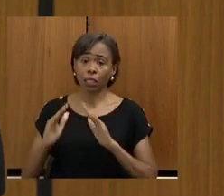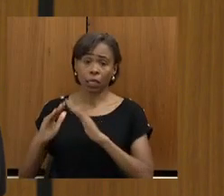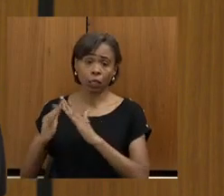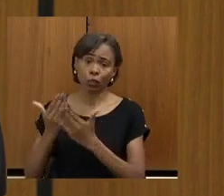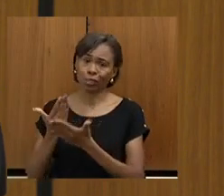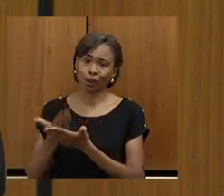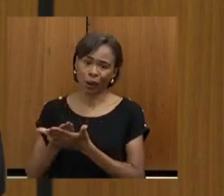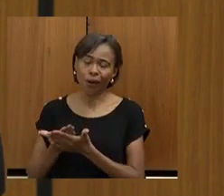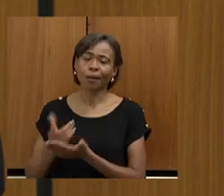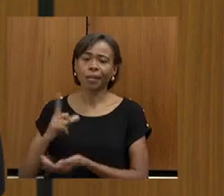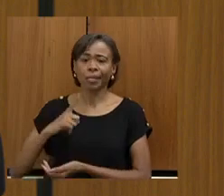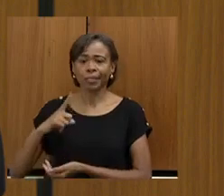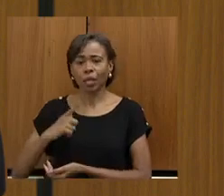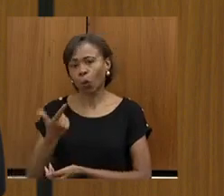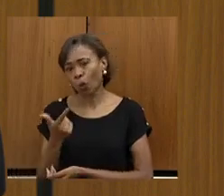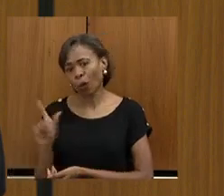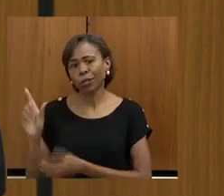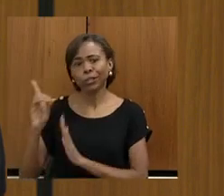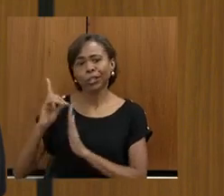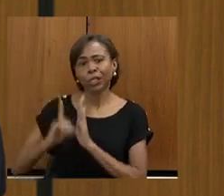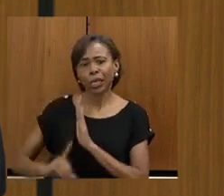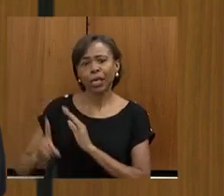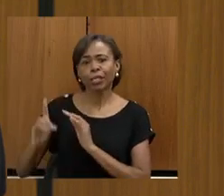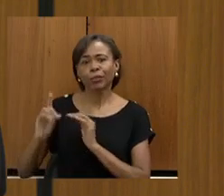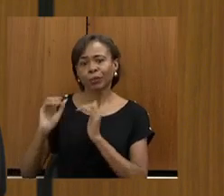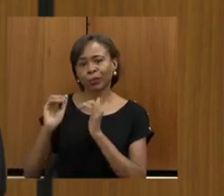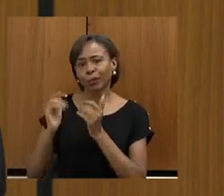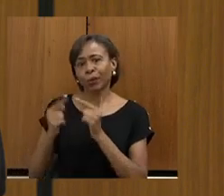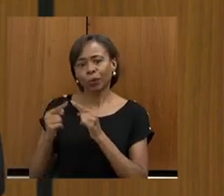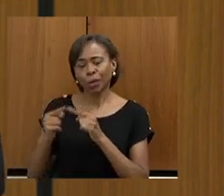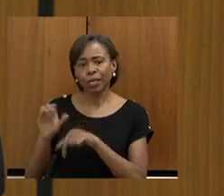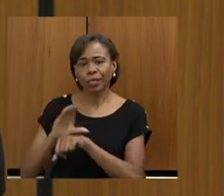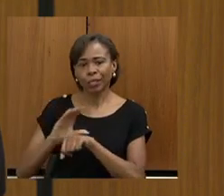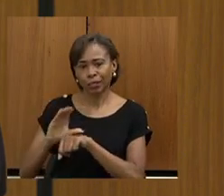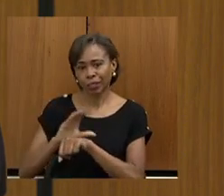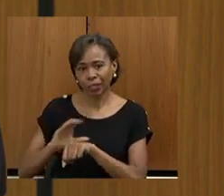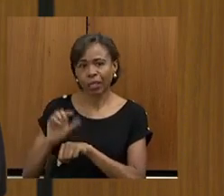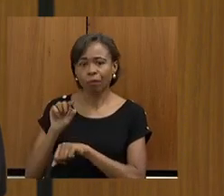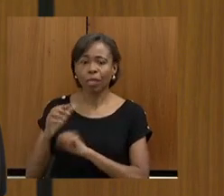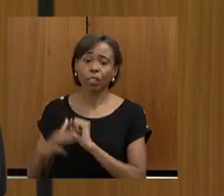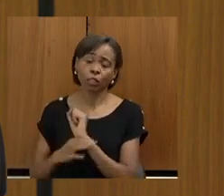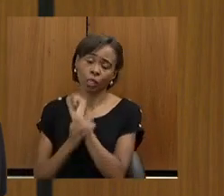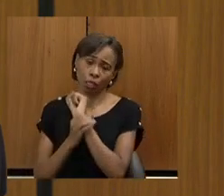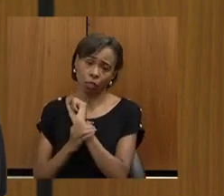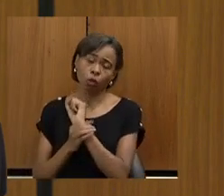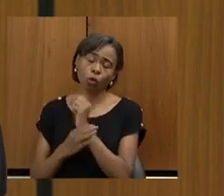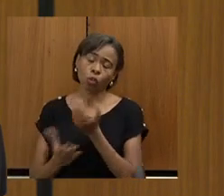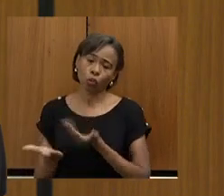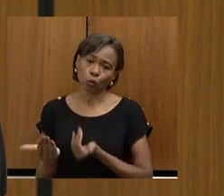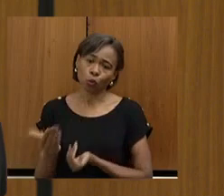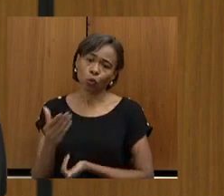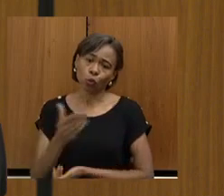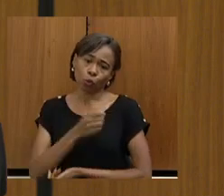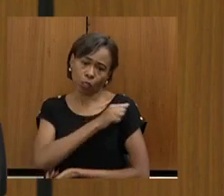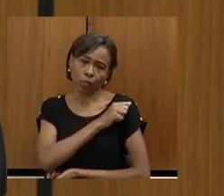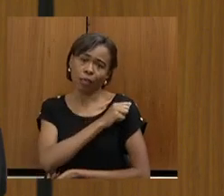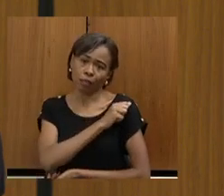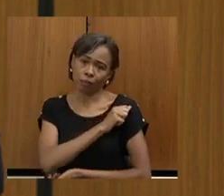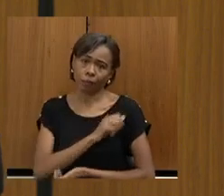de ensino, existem outros direitos condicionalmente assegurados a esses menores que não podem ser violados nesse momento.